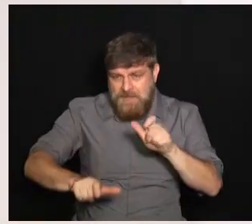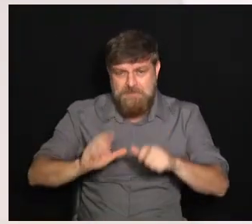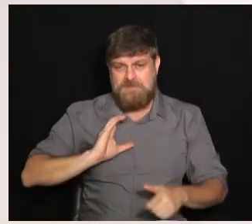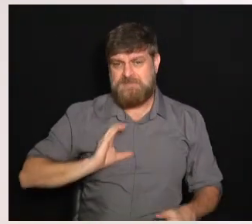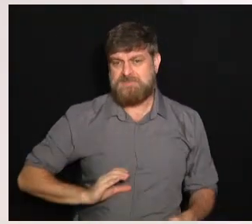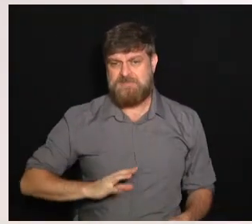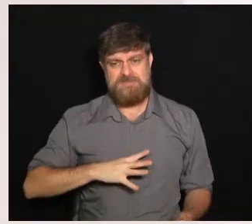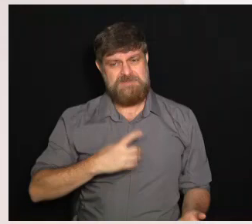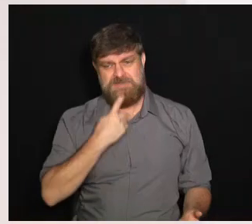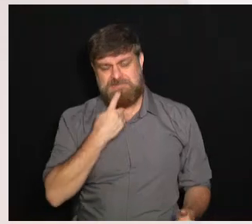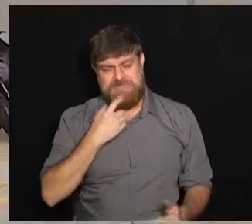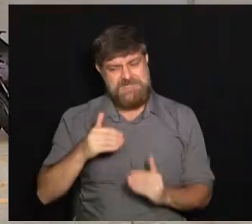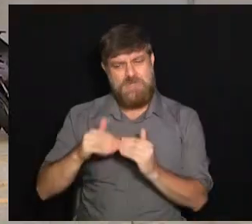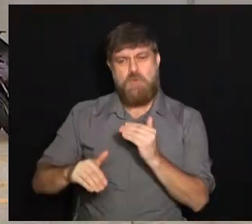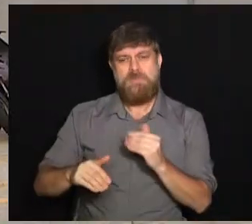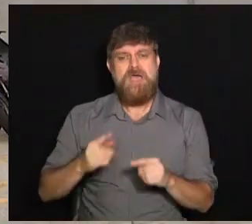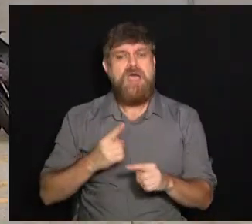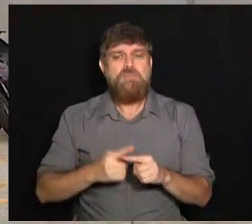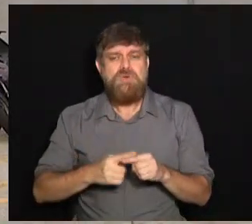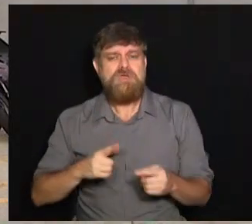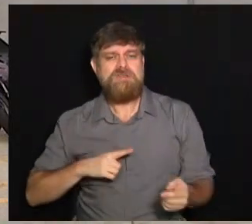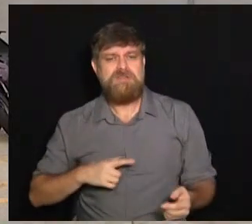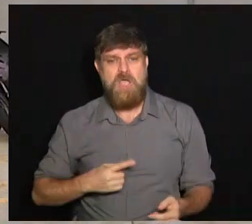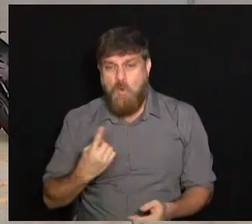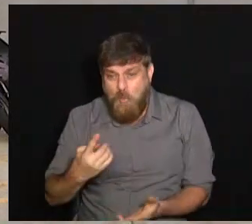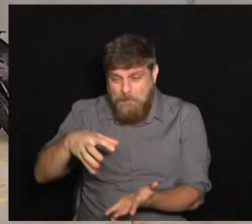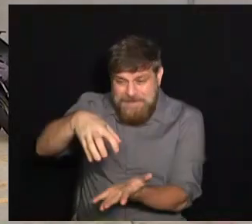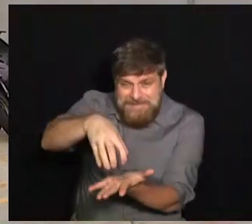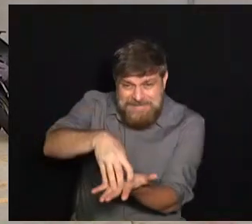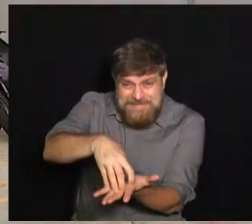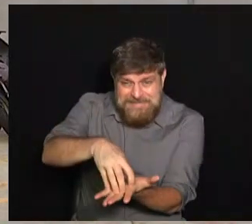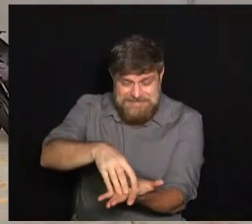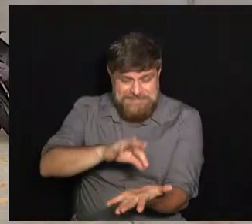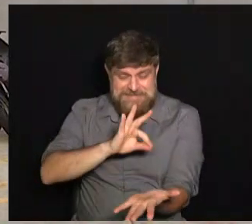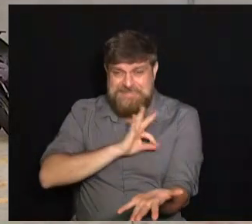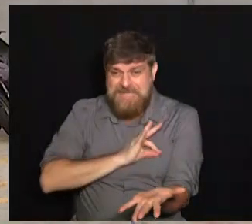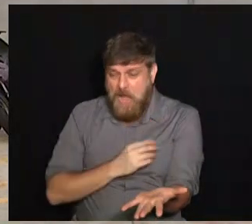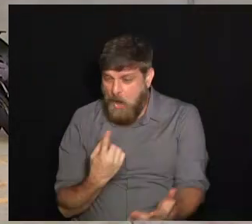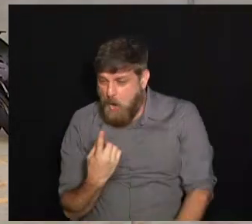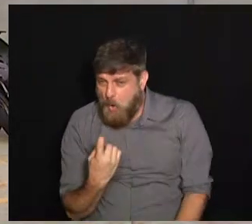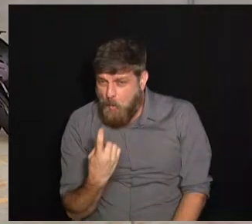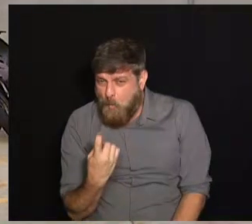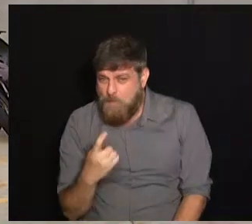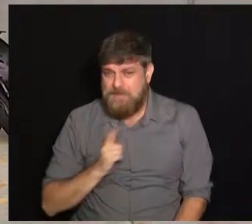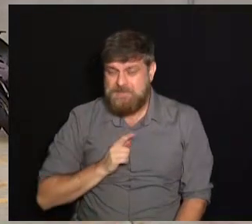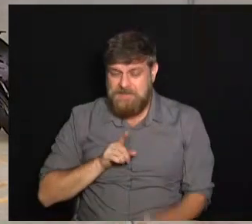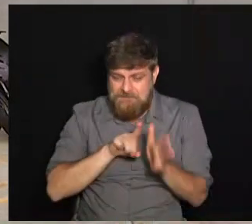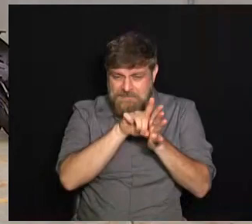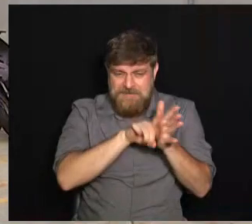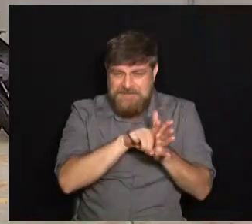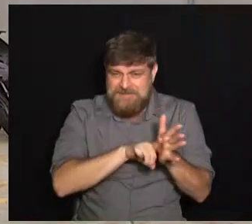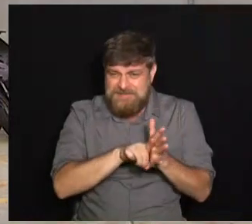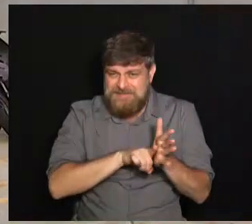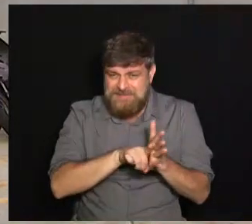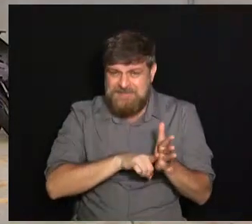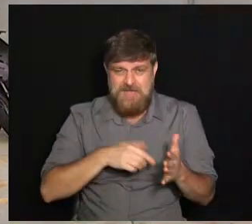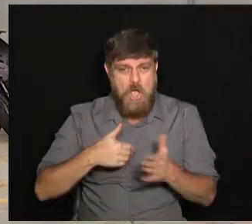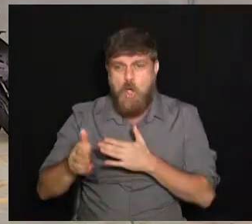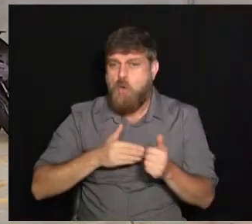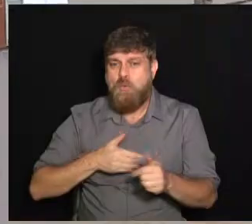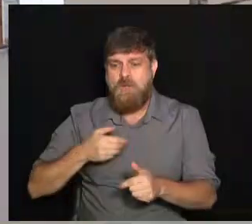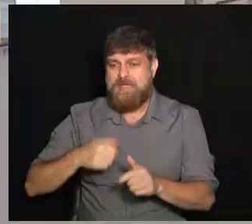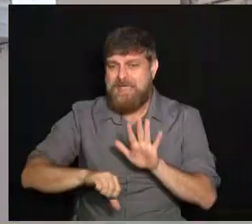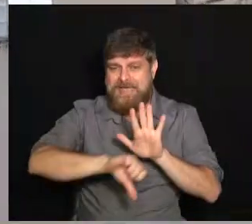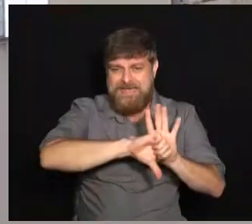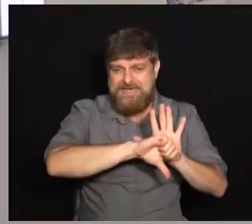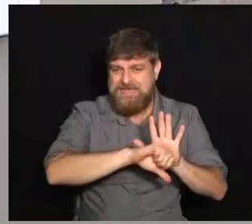cidadãos de nossa cidade. Por quê? Porque a superdelegacia ela vai fazer uma investigação em todo tipo de delitos,